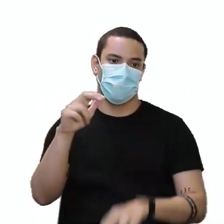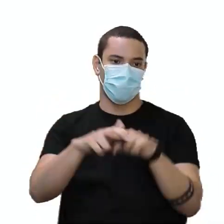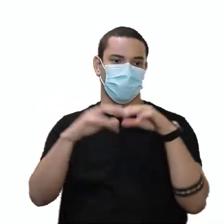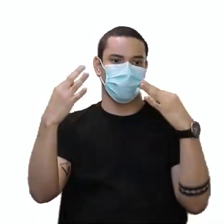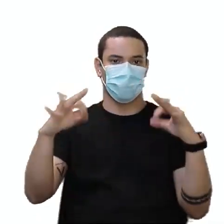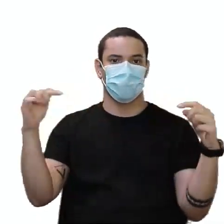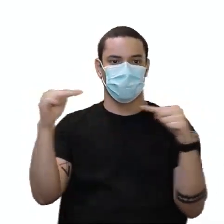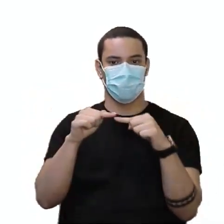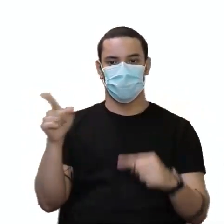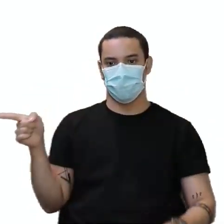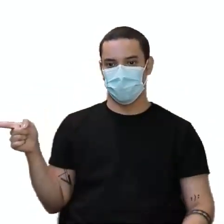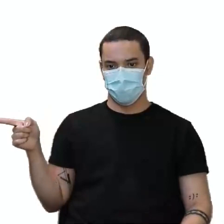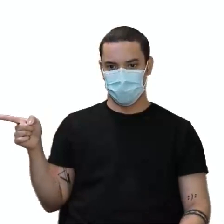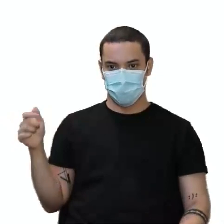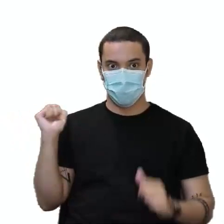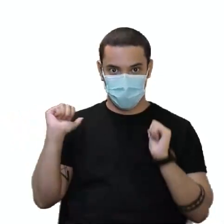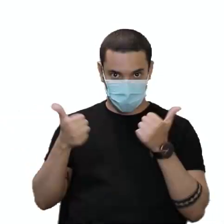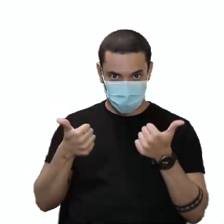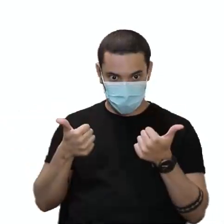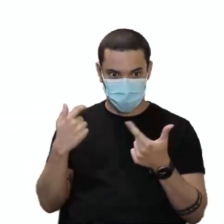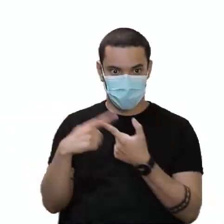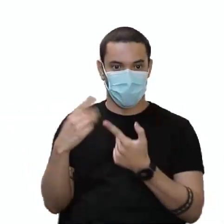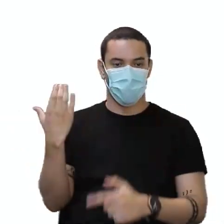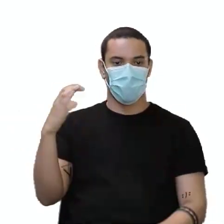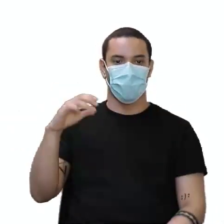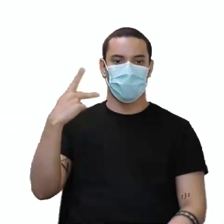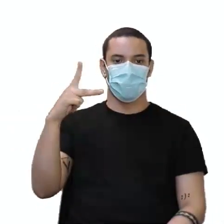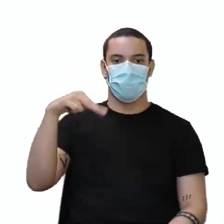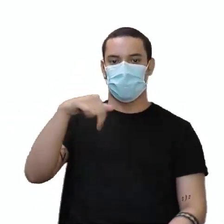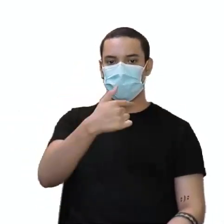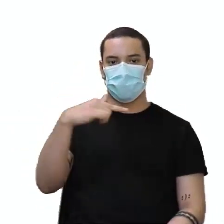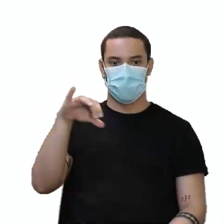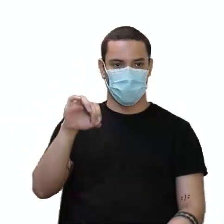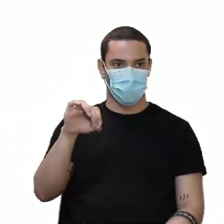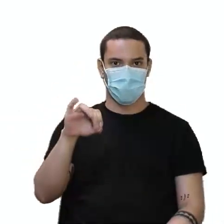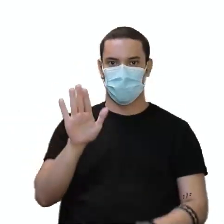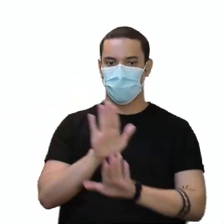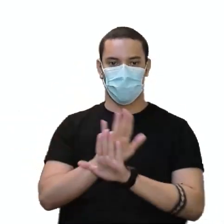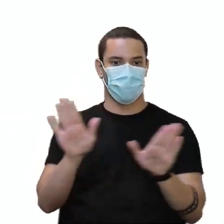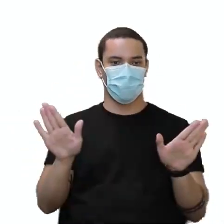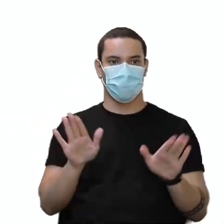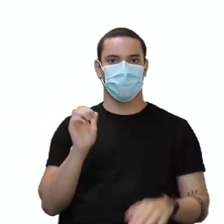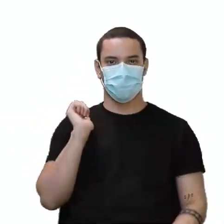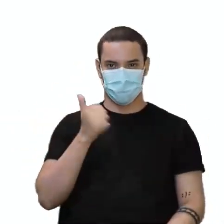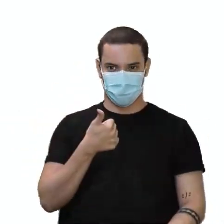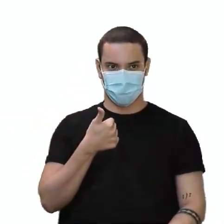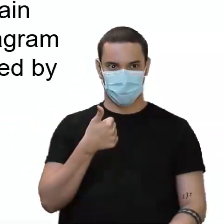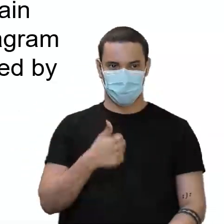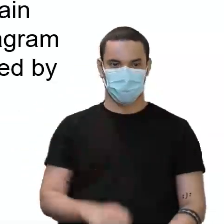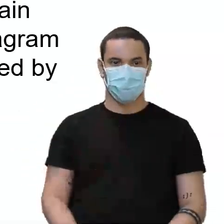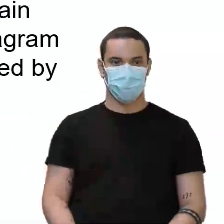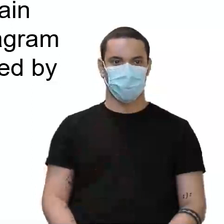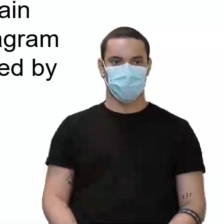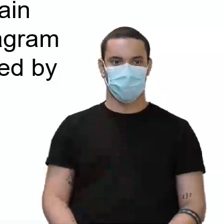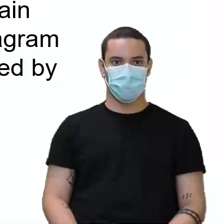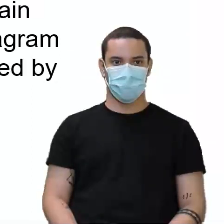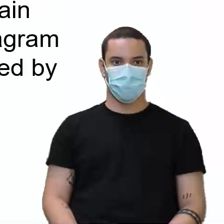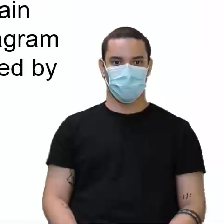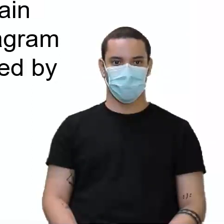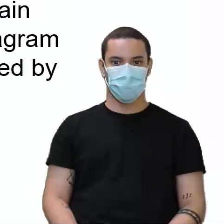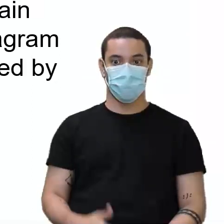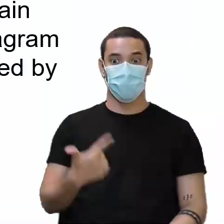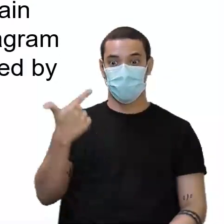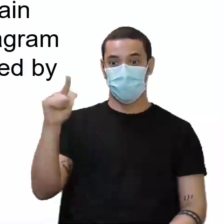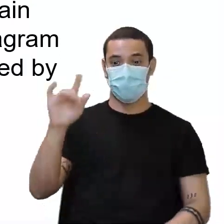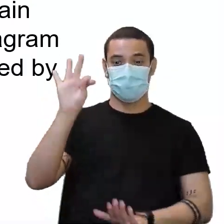B. Beleza? Porque você precisou colocar o seu não aqui. Had not. Tudo bem? Gente, olha aí, eu tenho